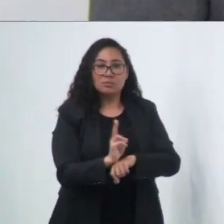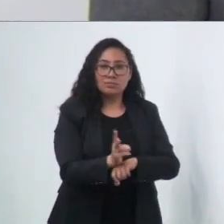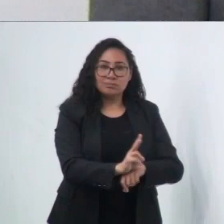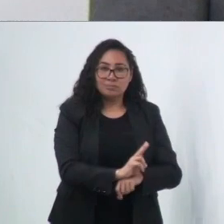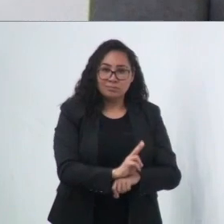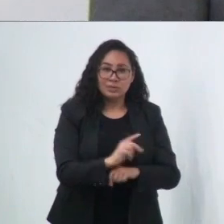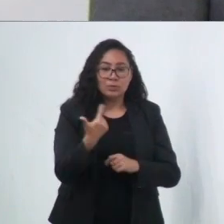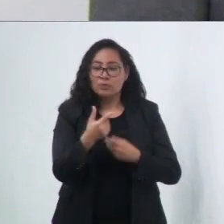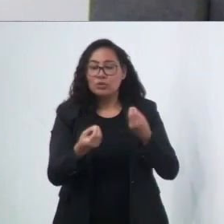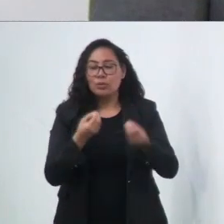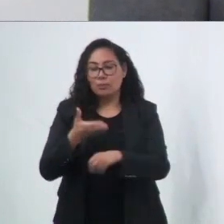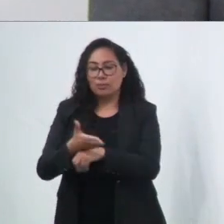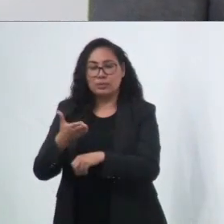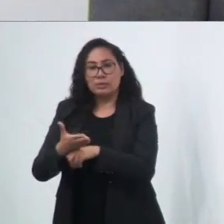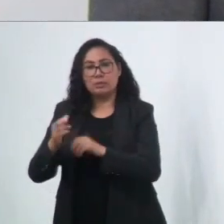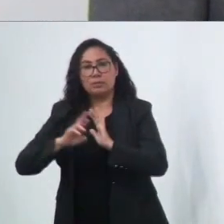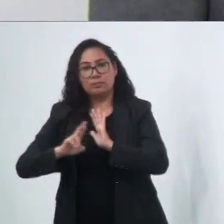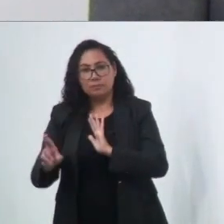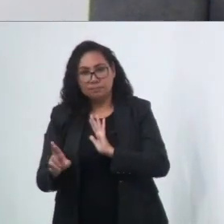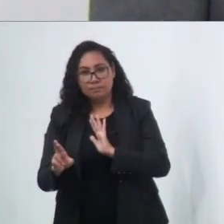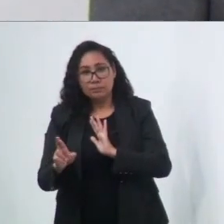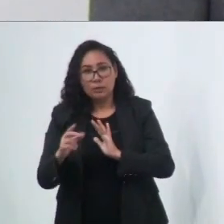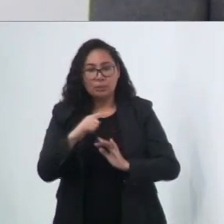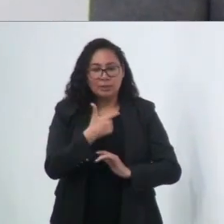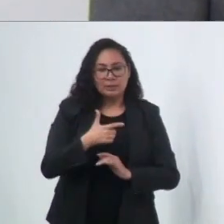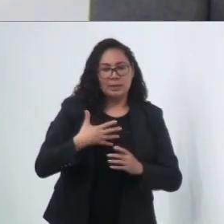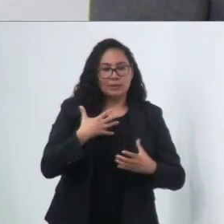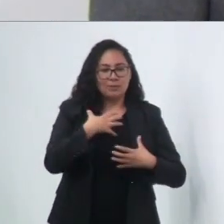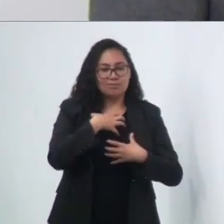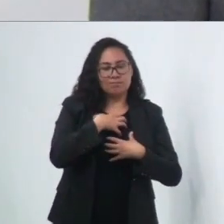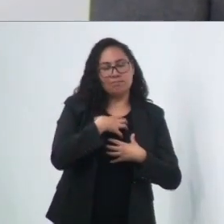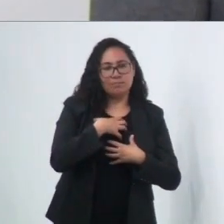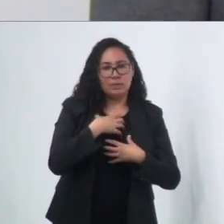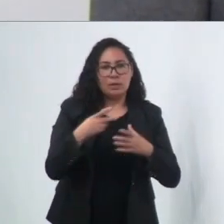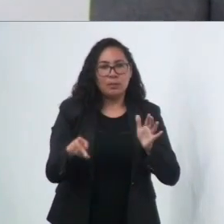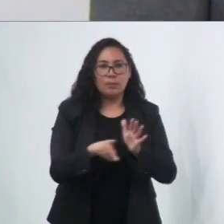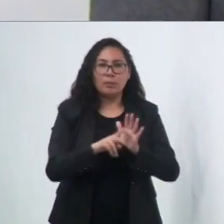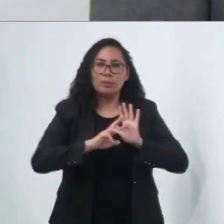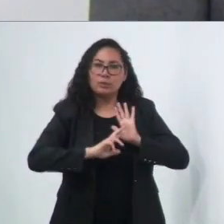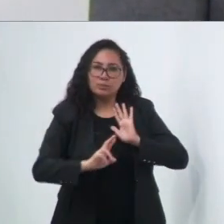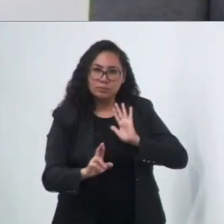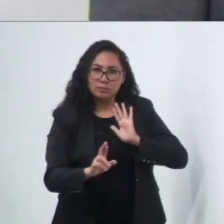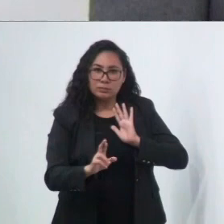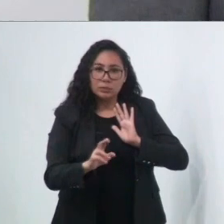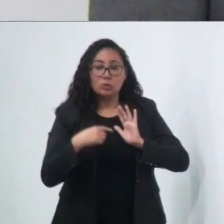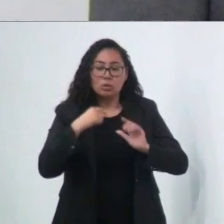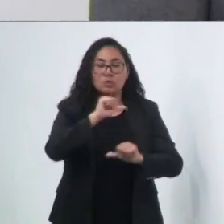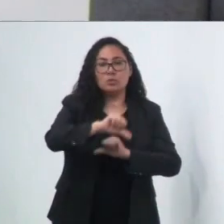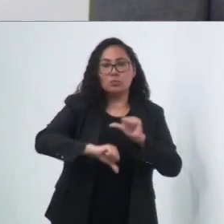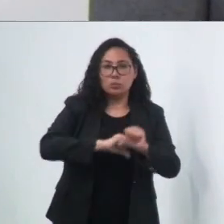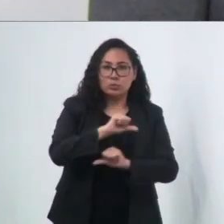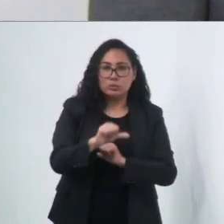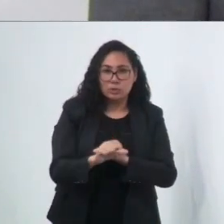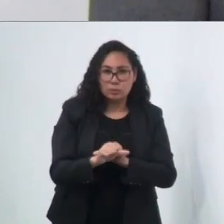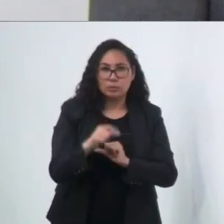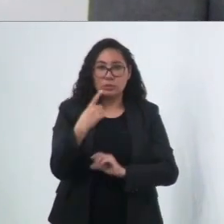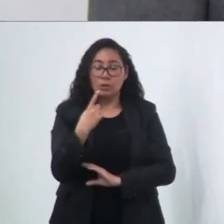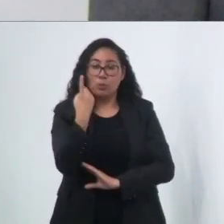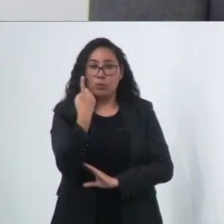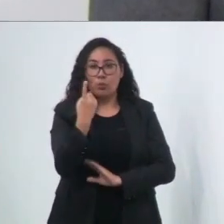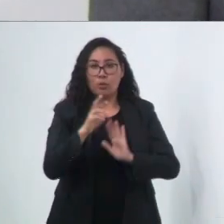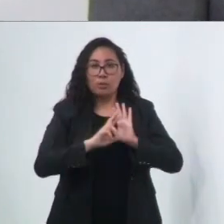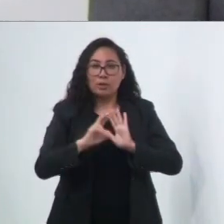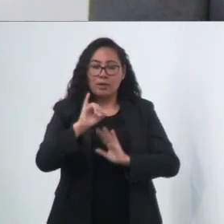para não haver qualquer tipo de constrangimento ao representante e à própria instituição, nós fizemos essa alteração, colocamos um representante